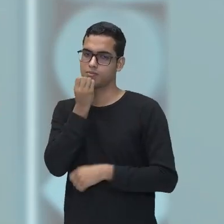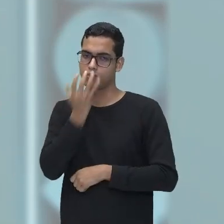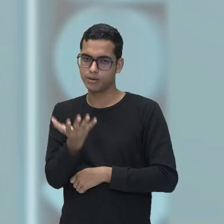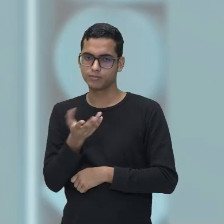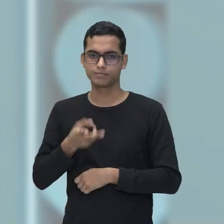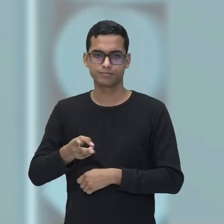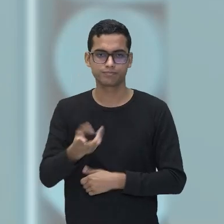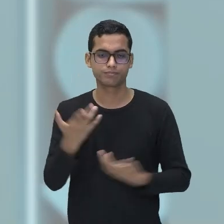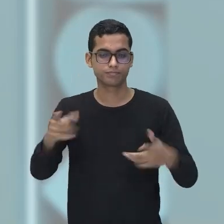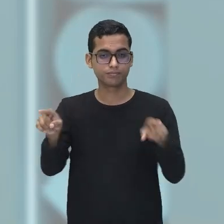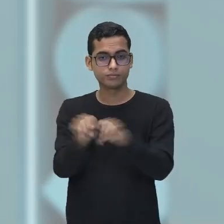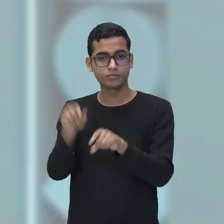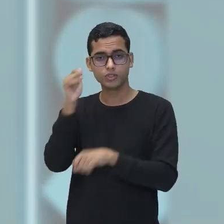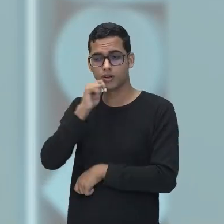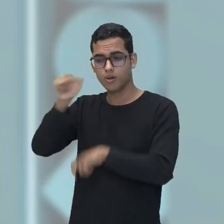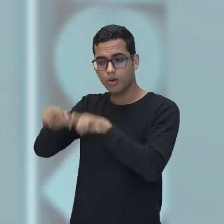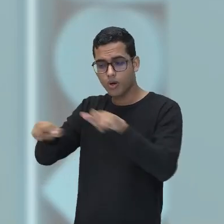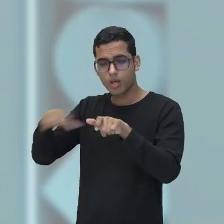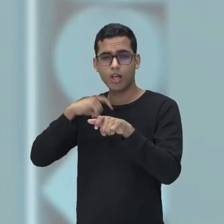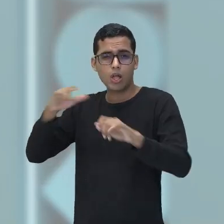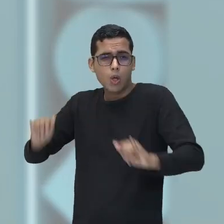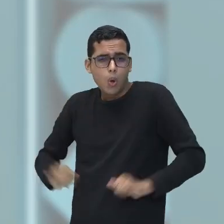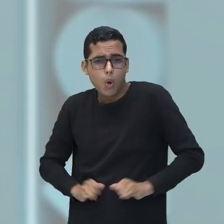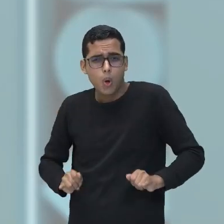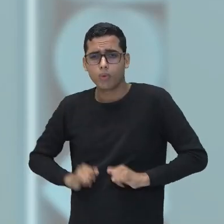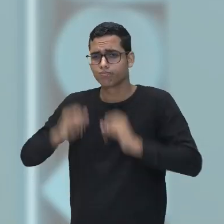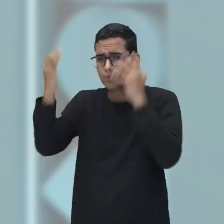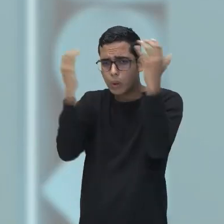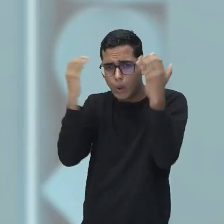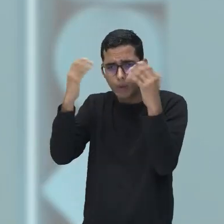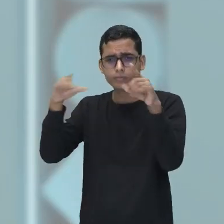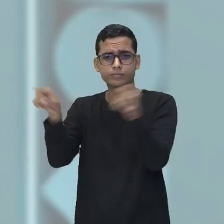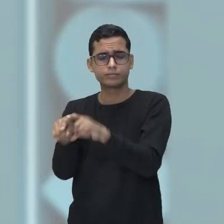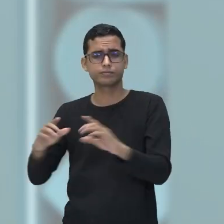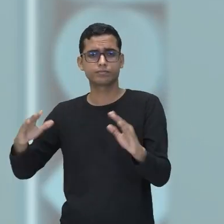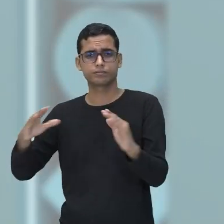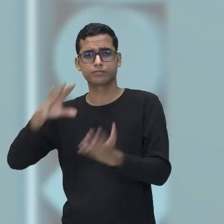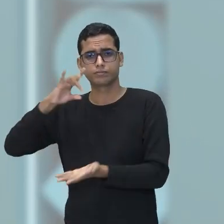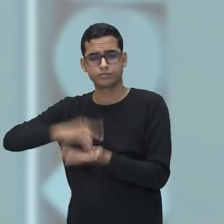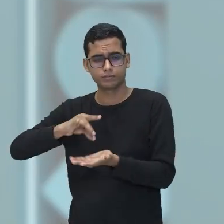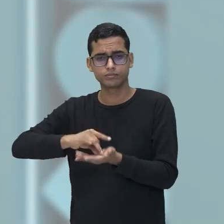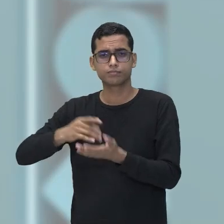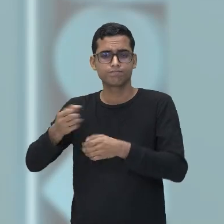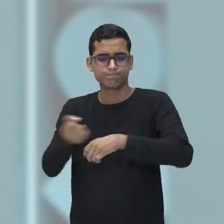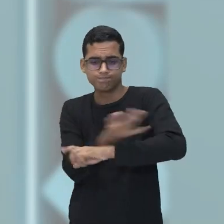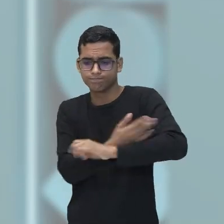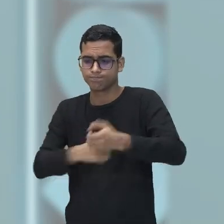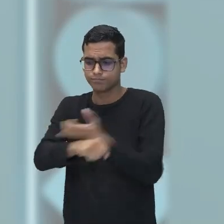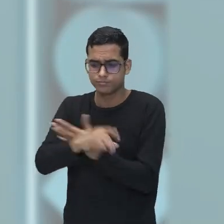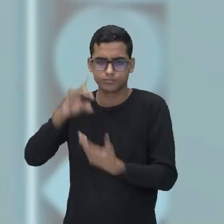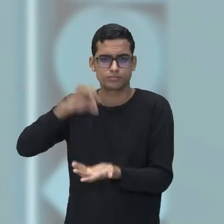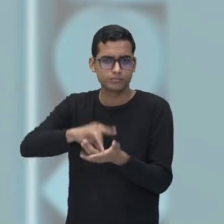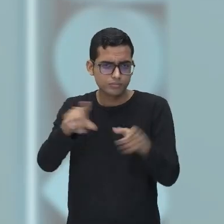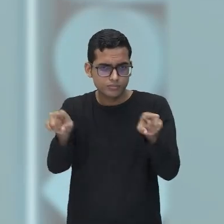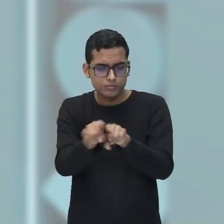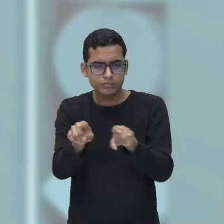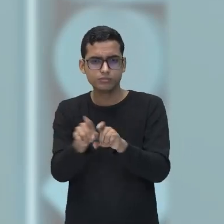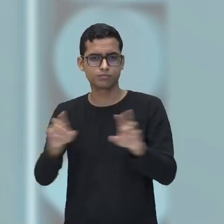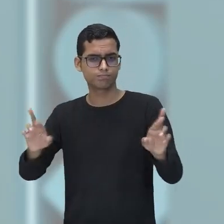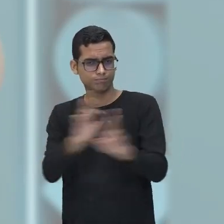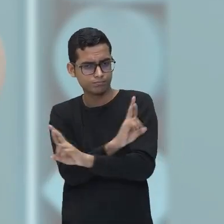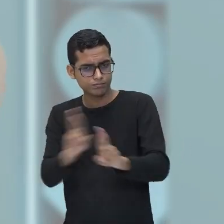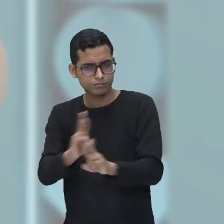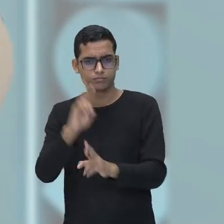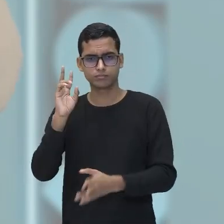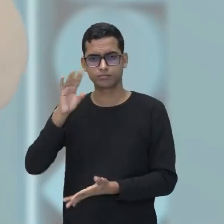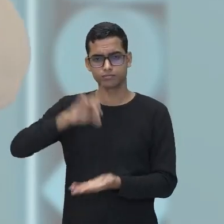passam por essa questão da violência psicológica, da violência emocional, e que, embora estejam em um relacionamento no qual elas